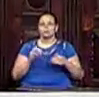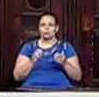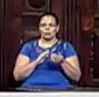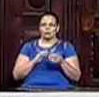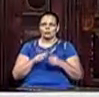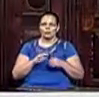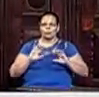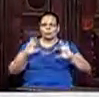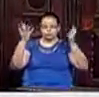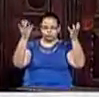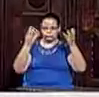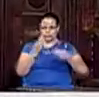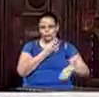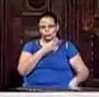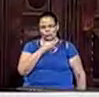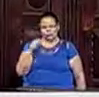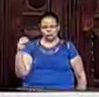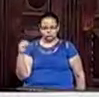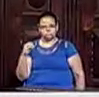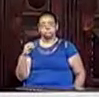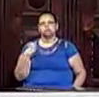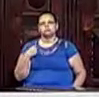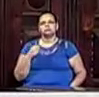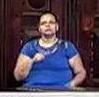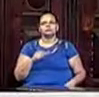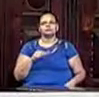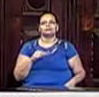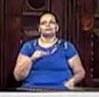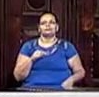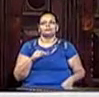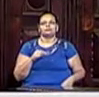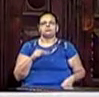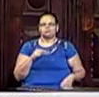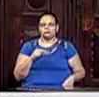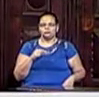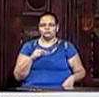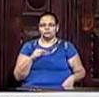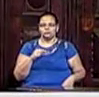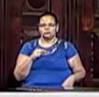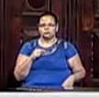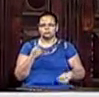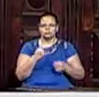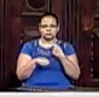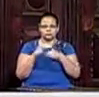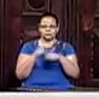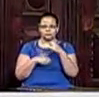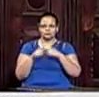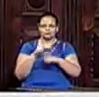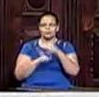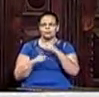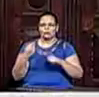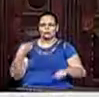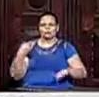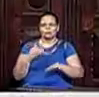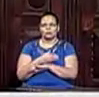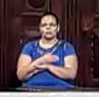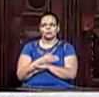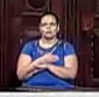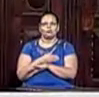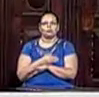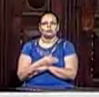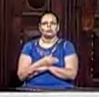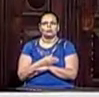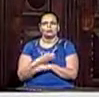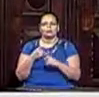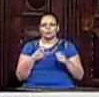Comemorar 400 anos de emancipação político-administrativa é entrar na galeria